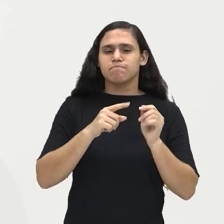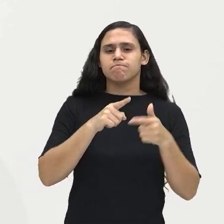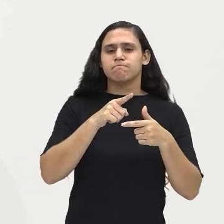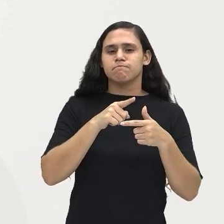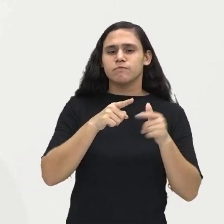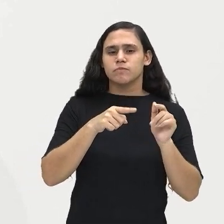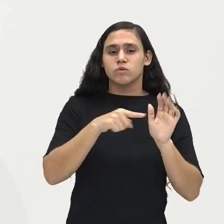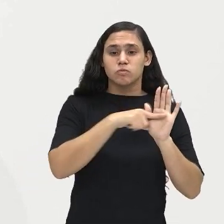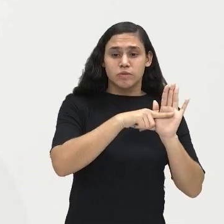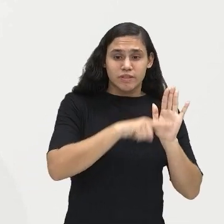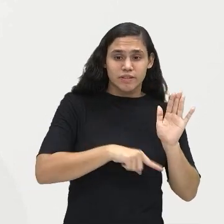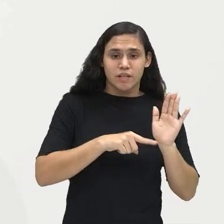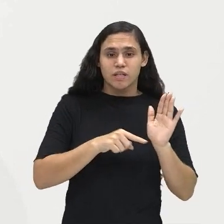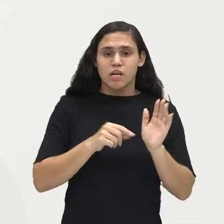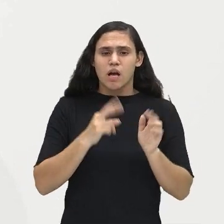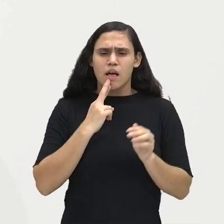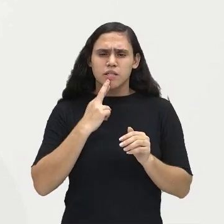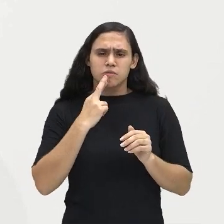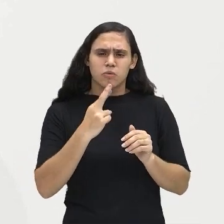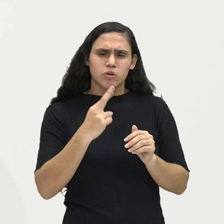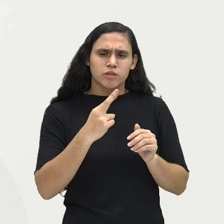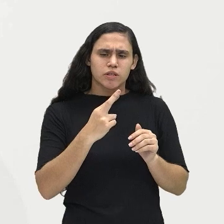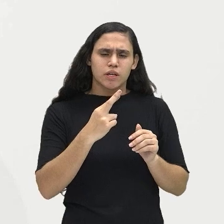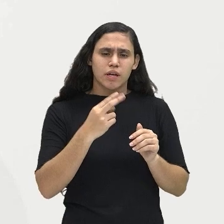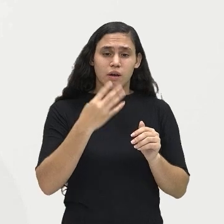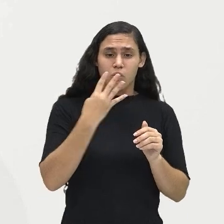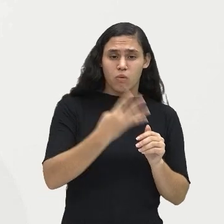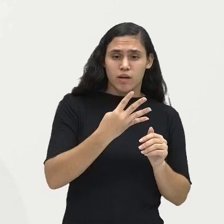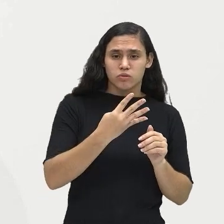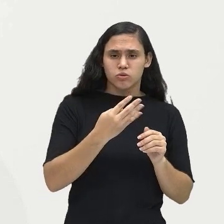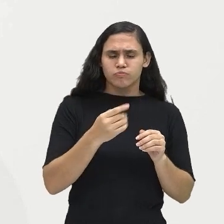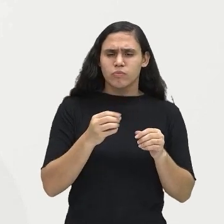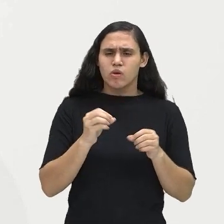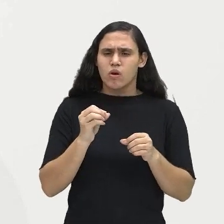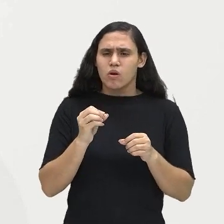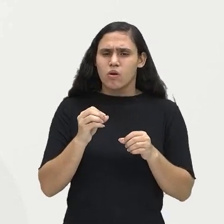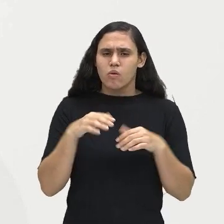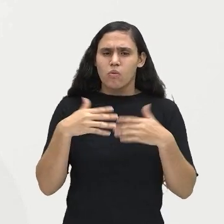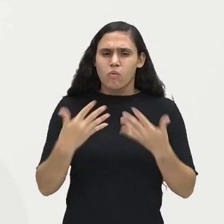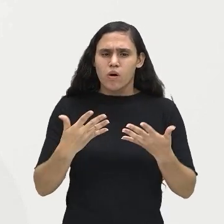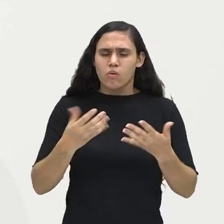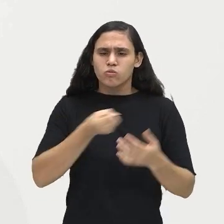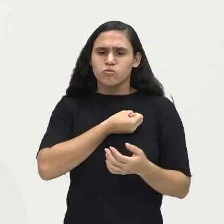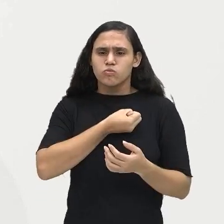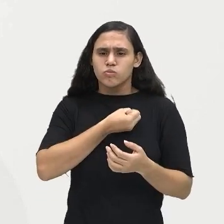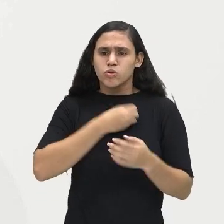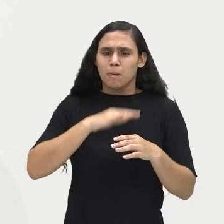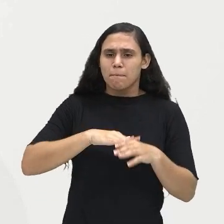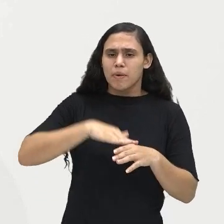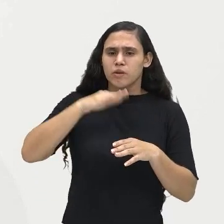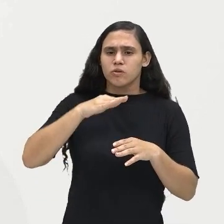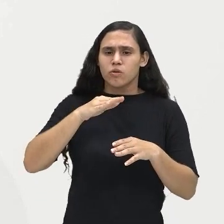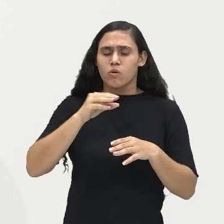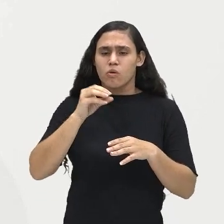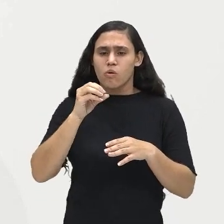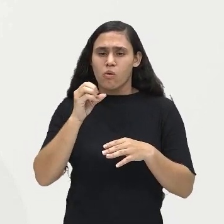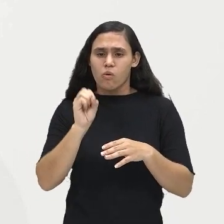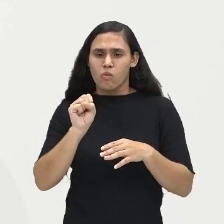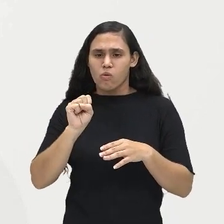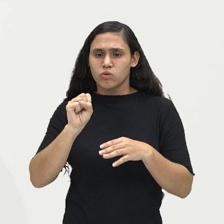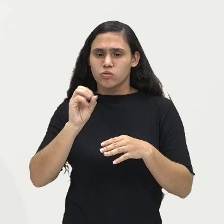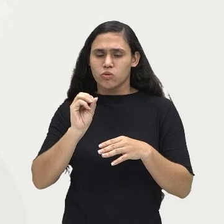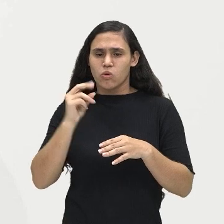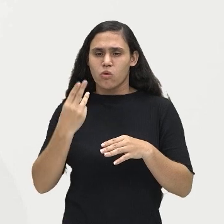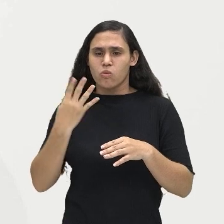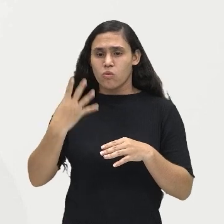resposta é 4. E aí analiso quem é maior, o 8 ou o 4, desconsiderando o sinal. Quem é maior é o 8. Qual é o sinal do